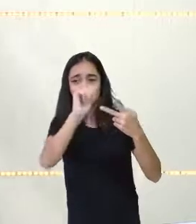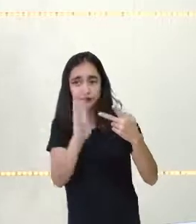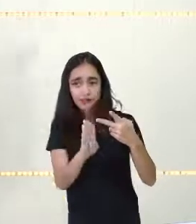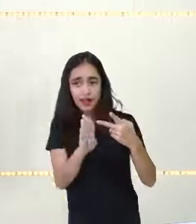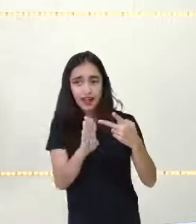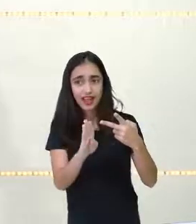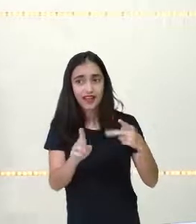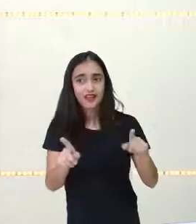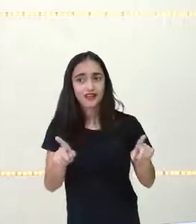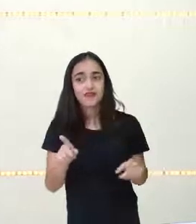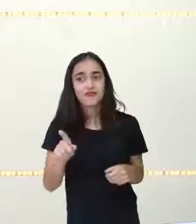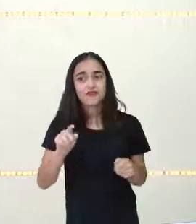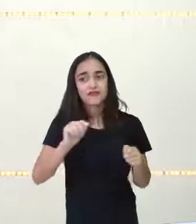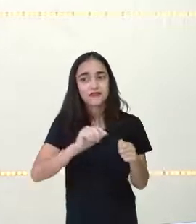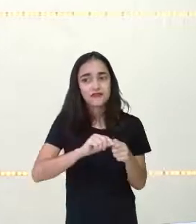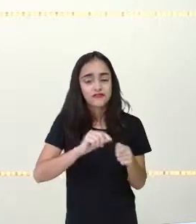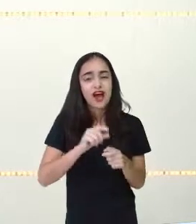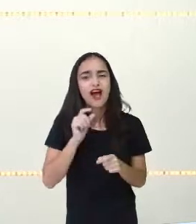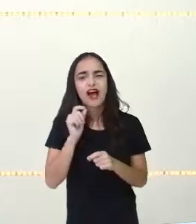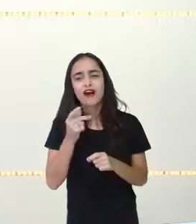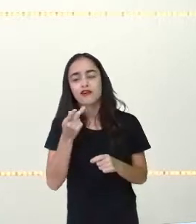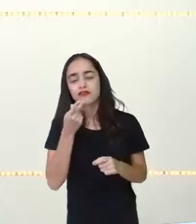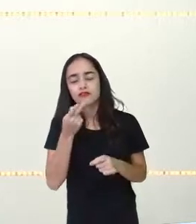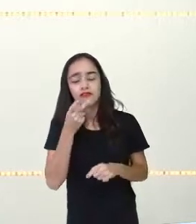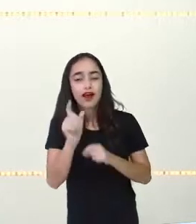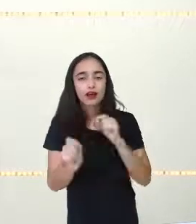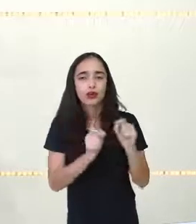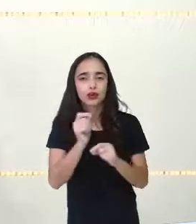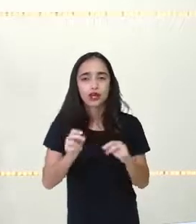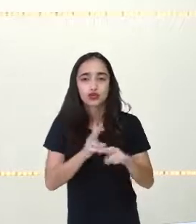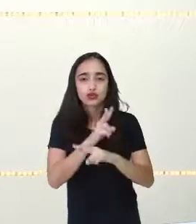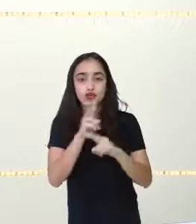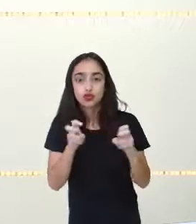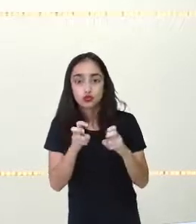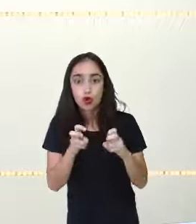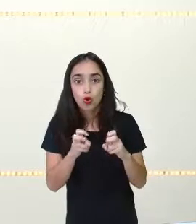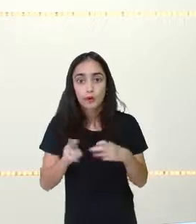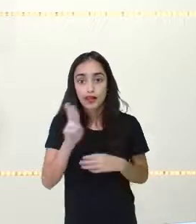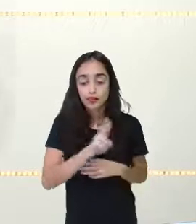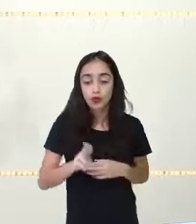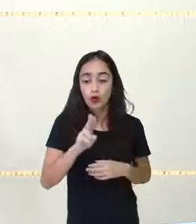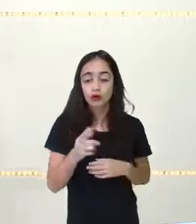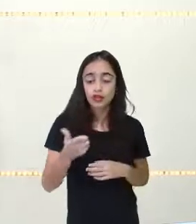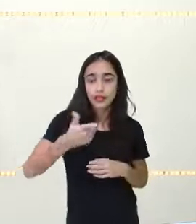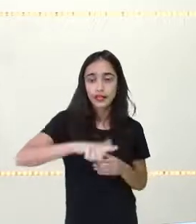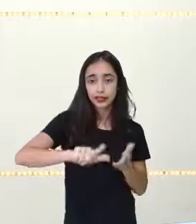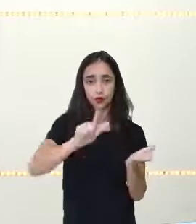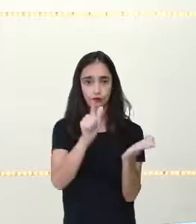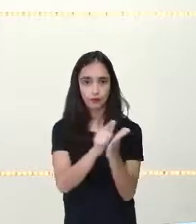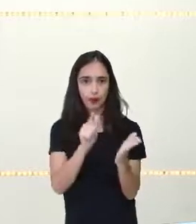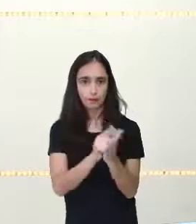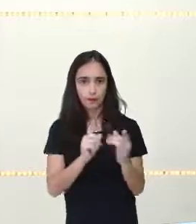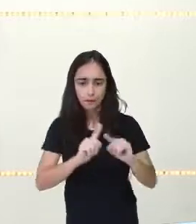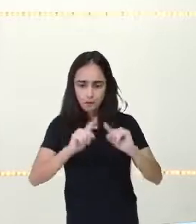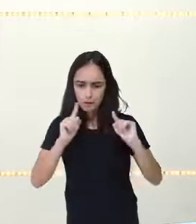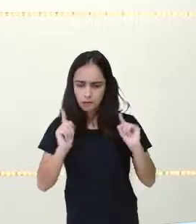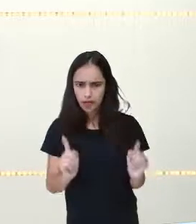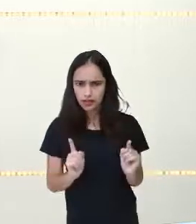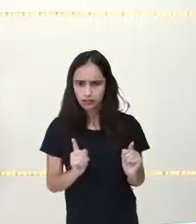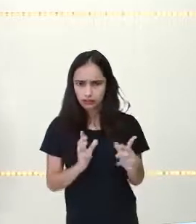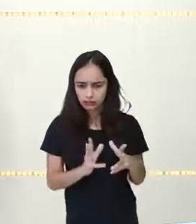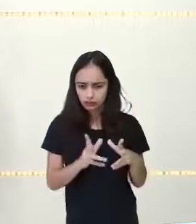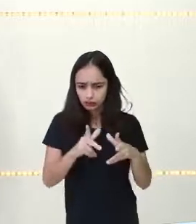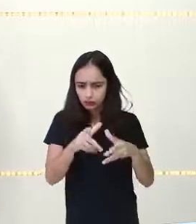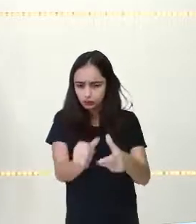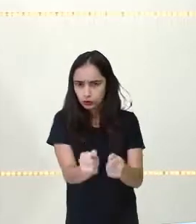mas também fala sobre o plano infalível do Cebolinha mas em todos os quadrinhos no Que que